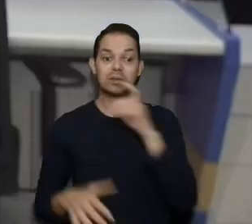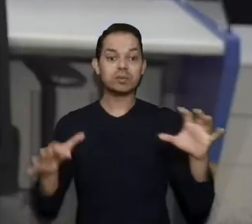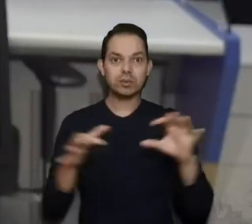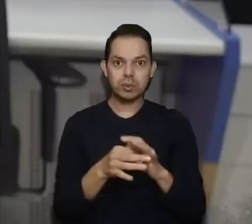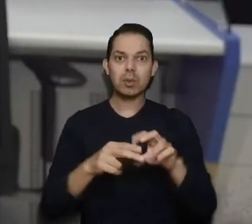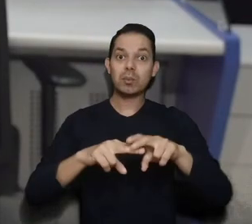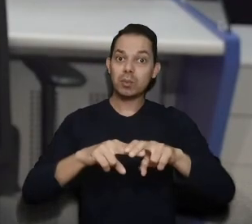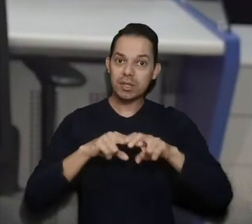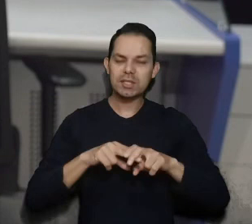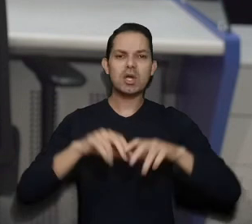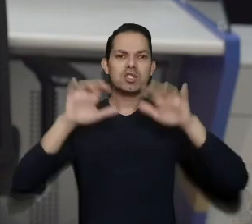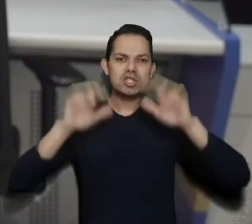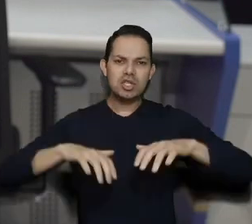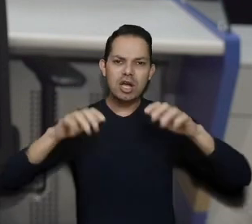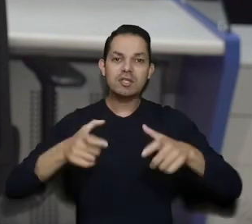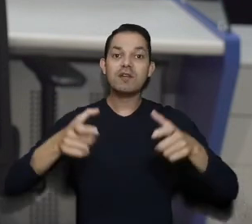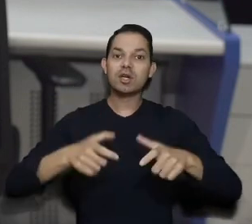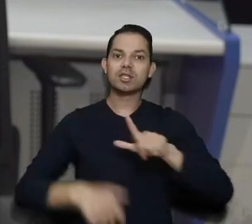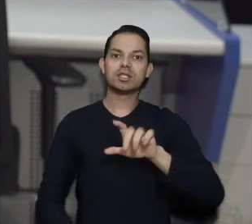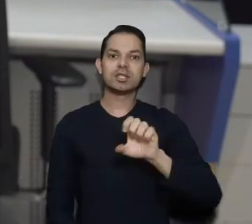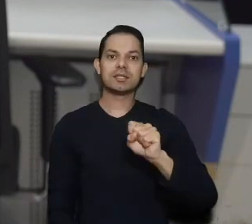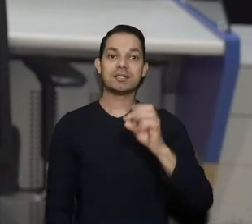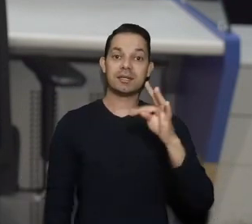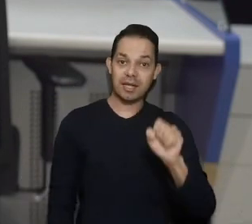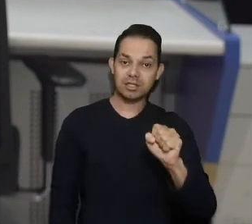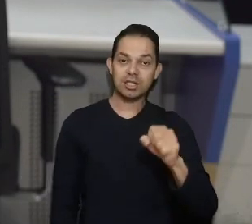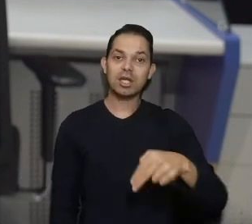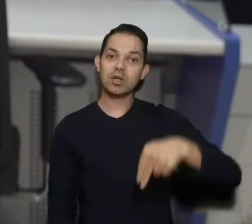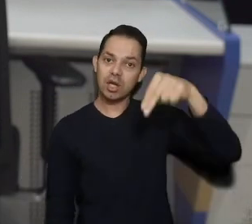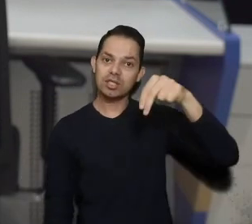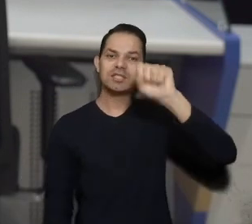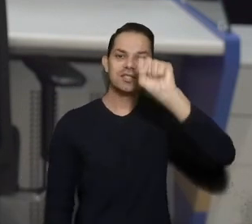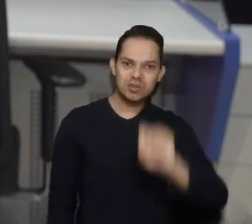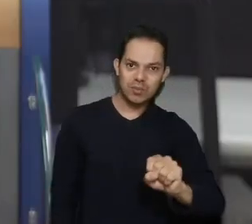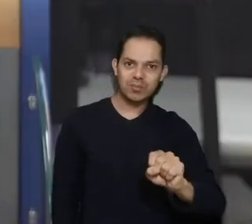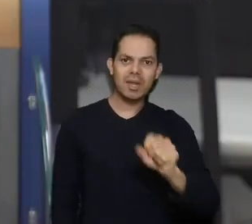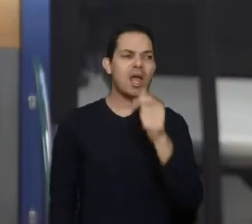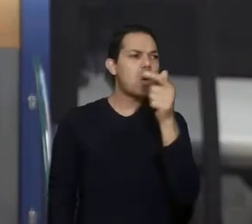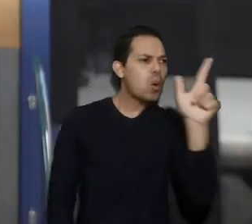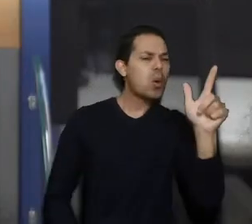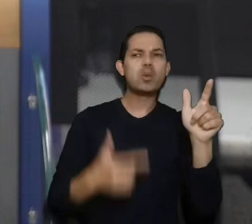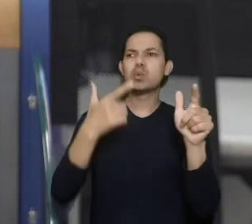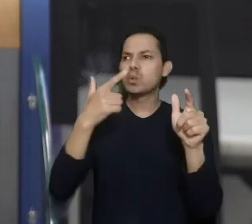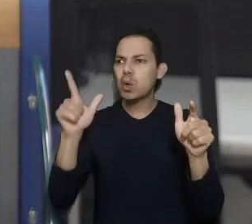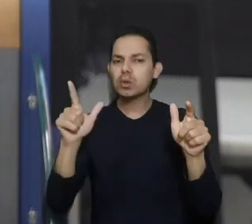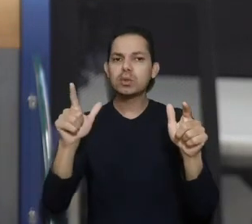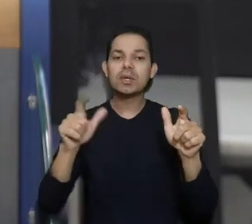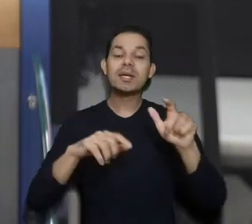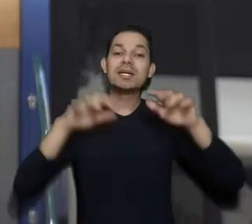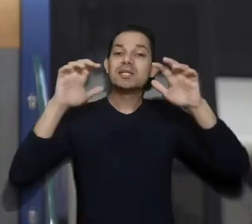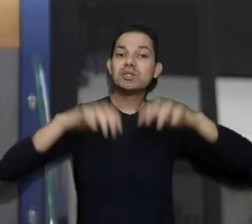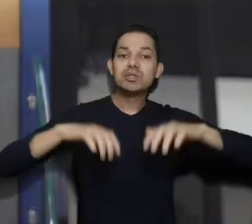Pacífico, podendo trazer mais chuvas para as regiões leste, norte e sul do Brasil. Nas outras regiões do país,